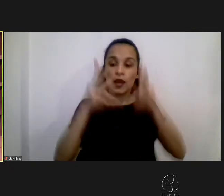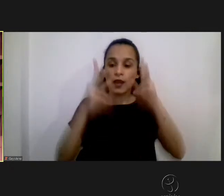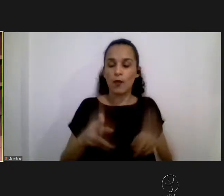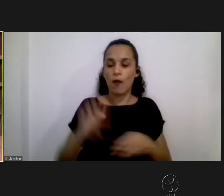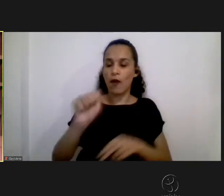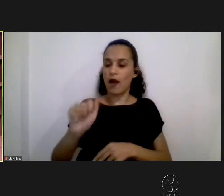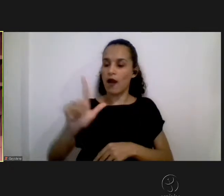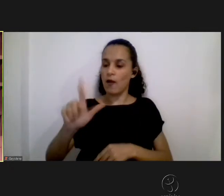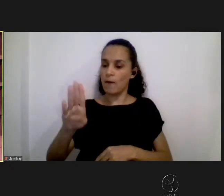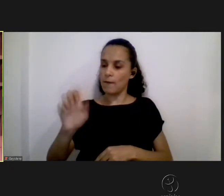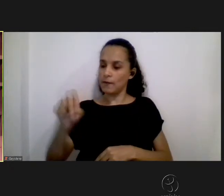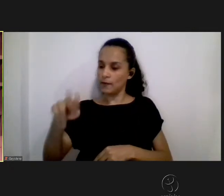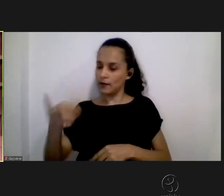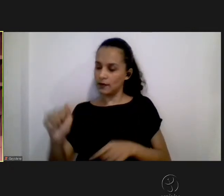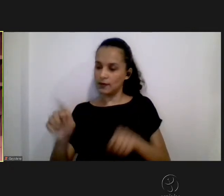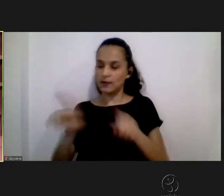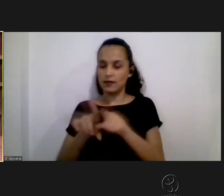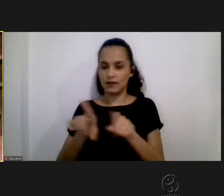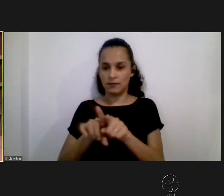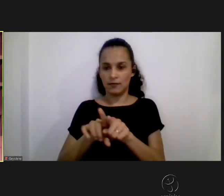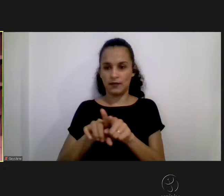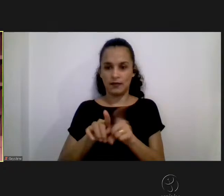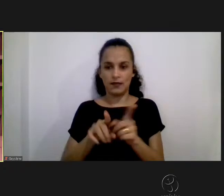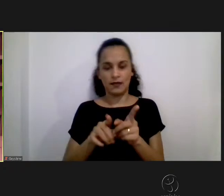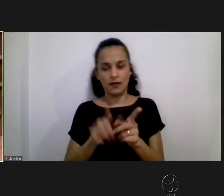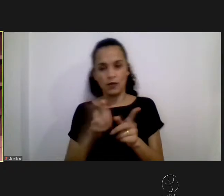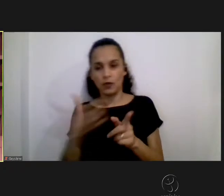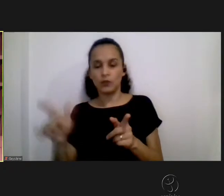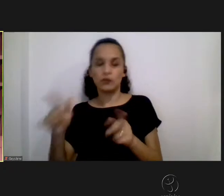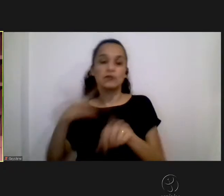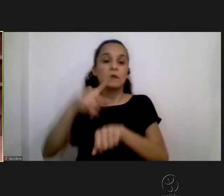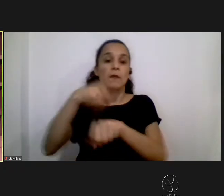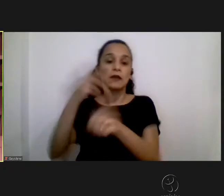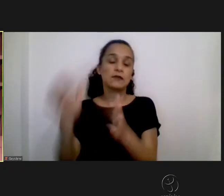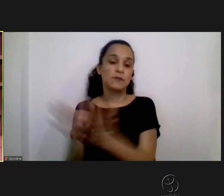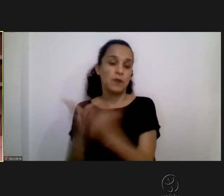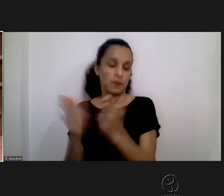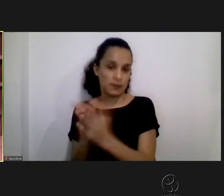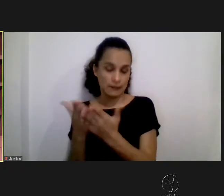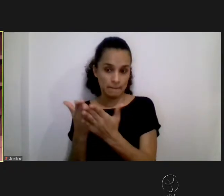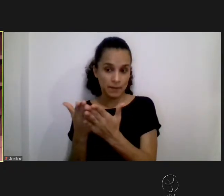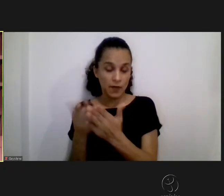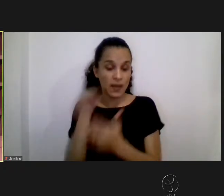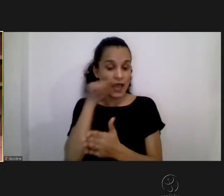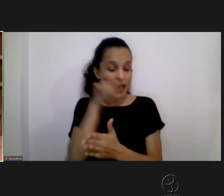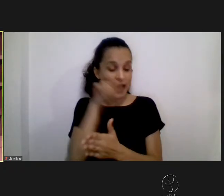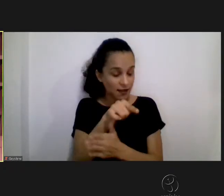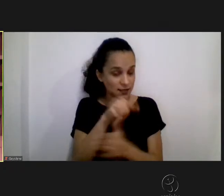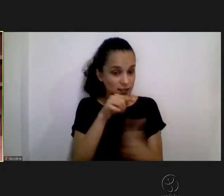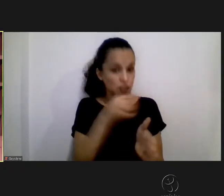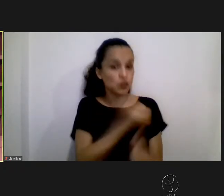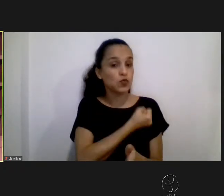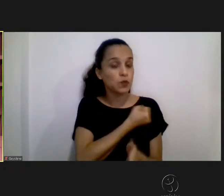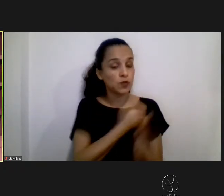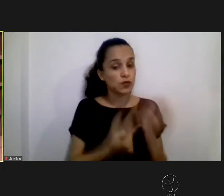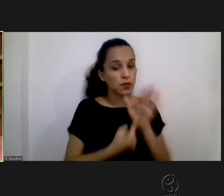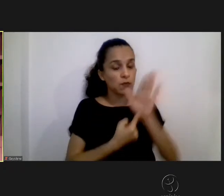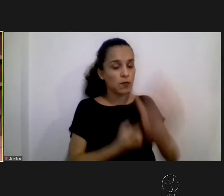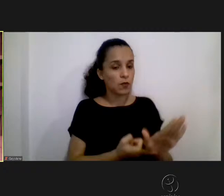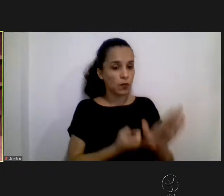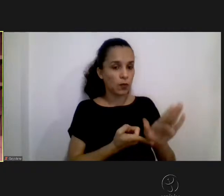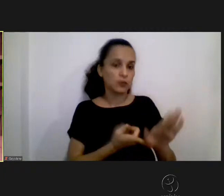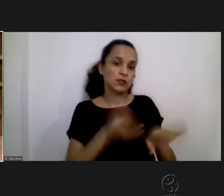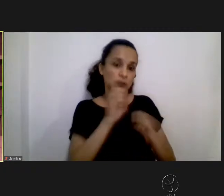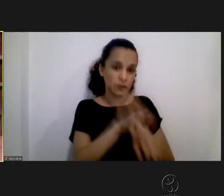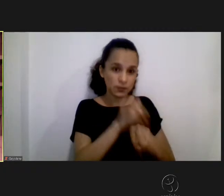educação são muito relevantes para as nossas preocupações imediatas aqui. Os Estados Unidos ocupam a